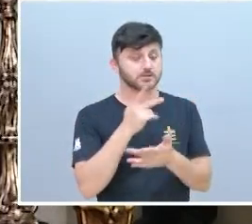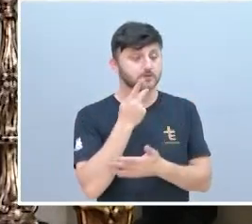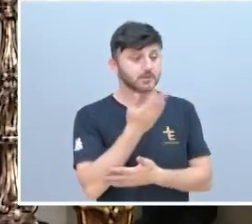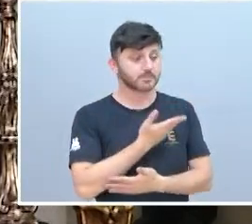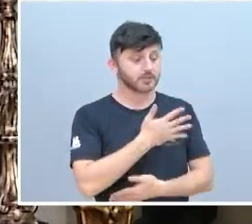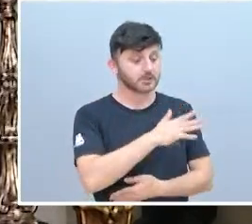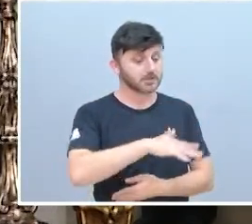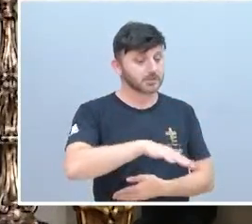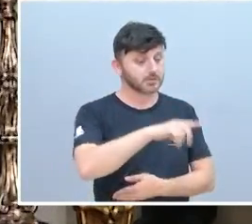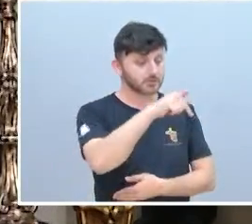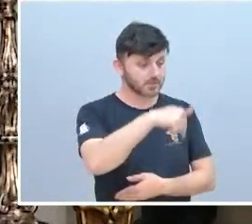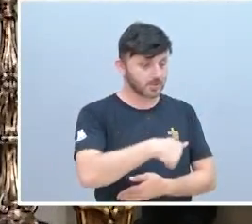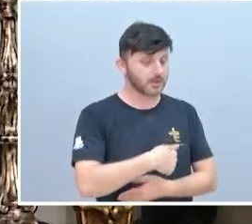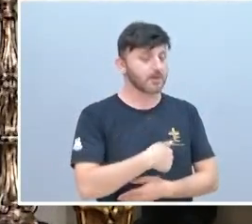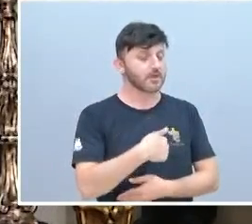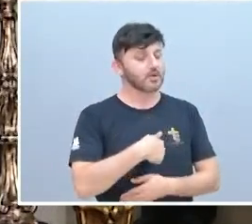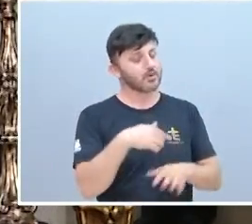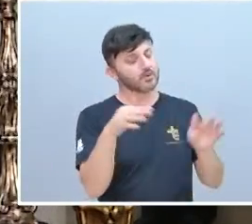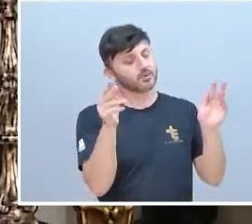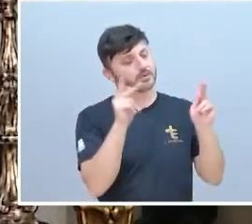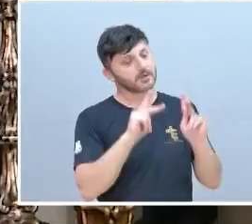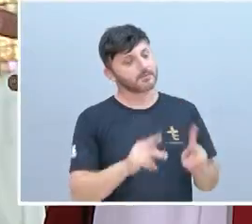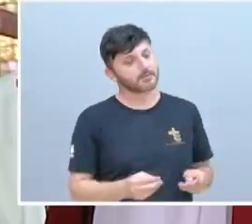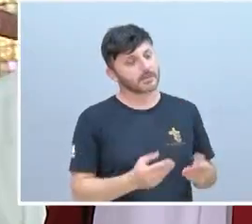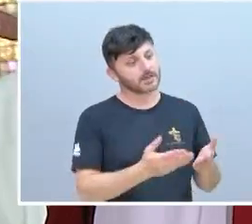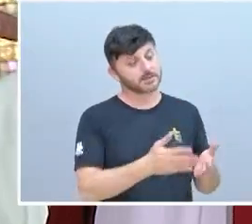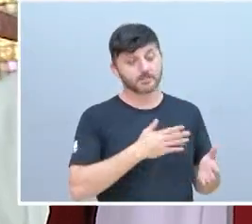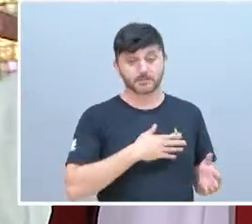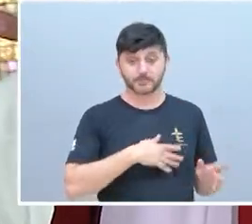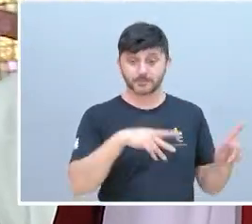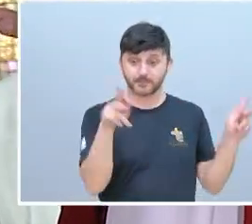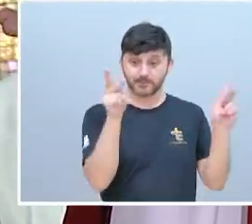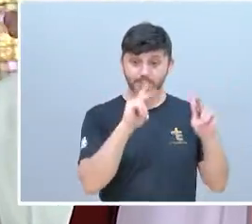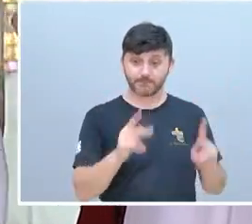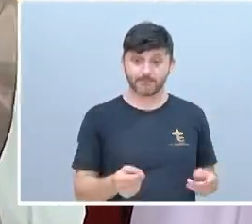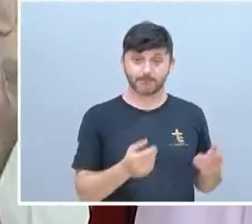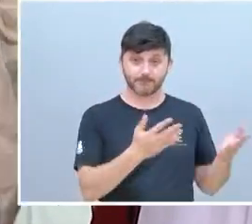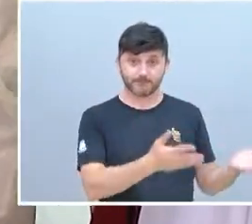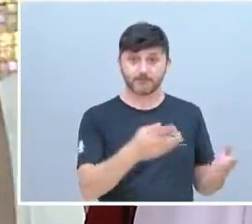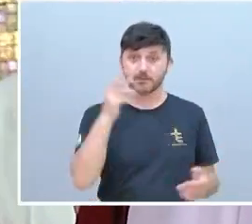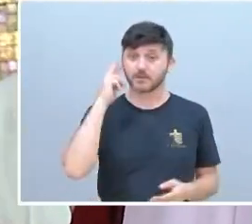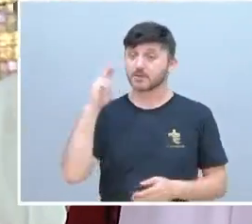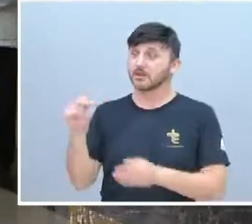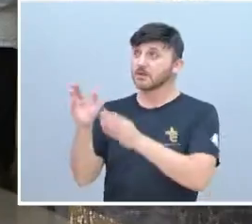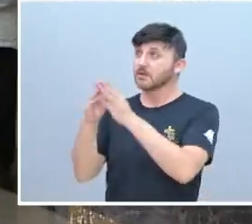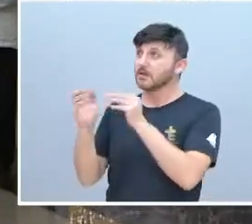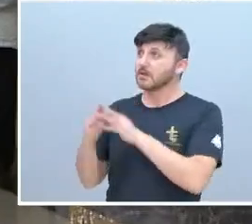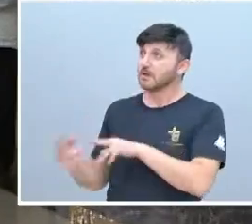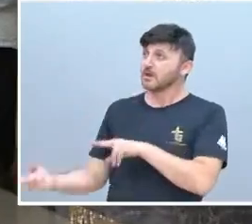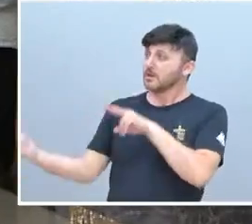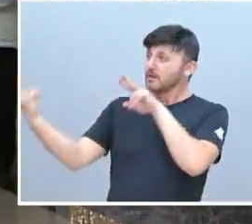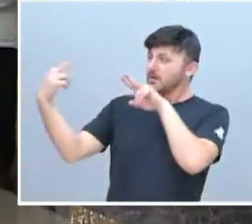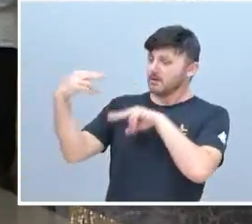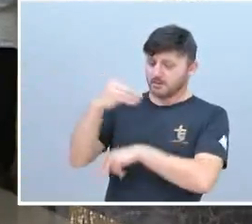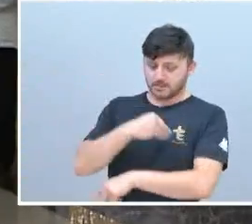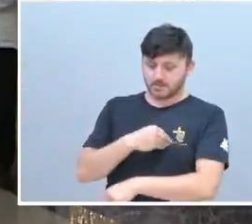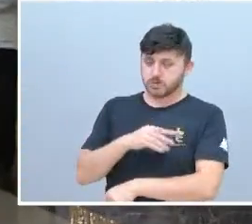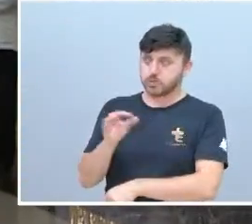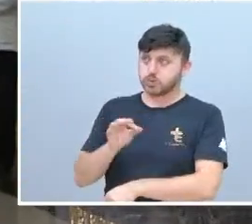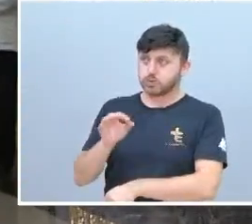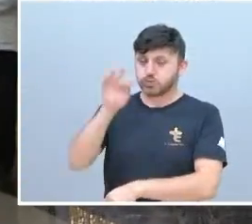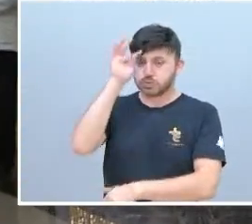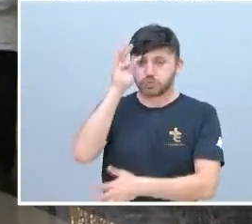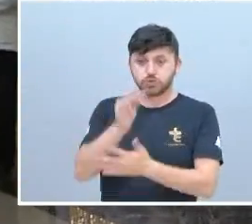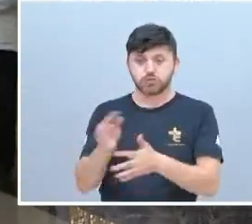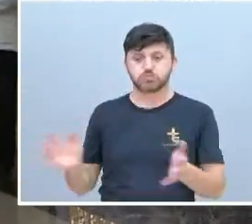Jesus Cristo, dissestes aos vossos apóstolos: eu vos deixo a paz, eu vos dou a minha paz. Não olheis os nossos